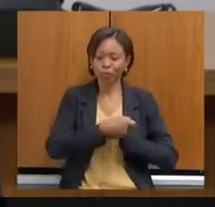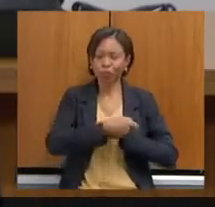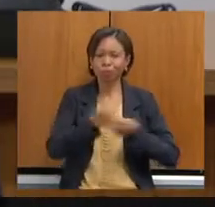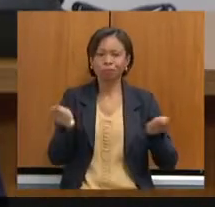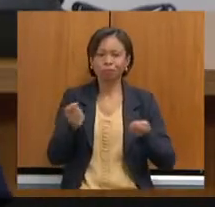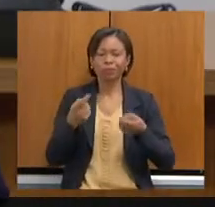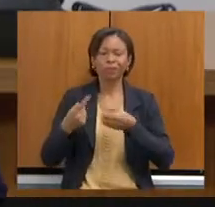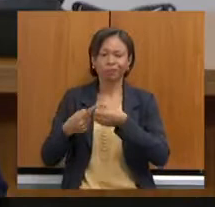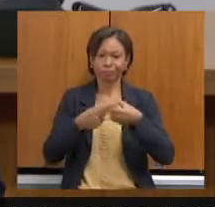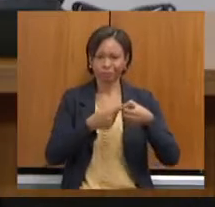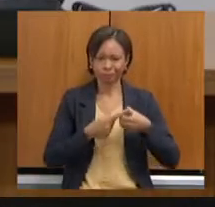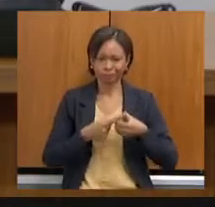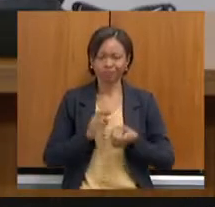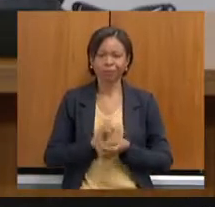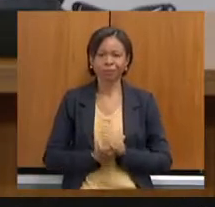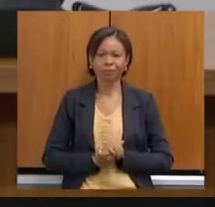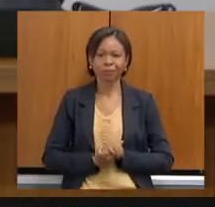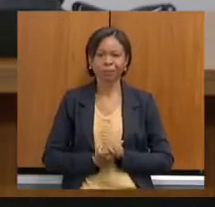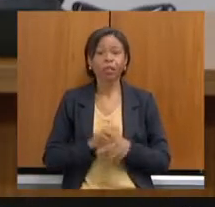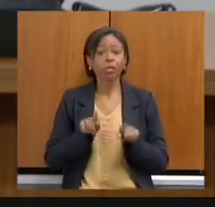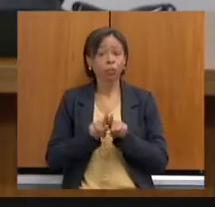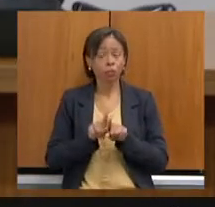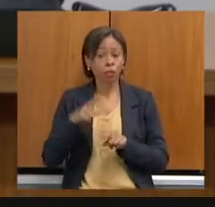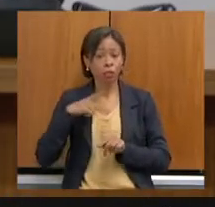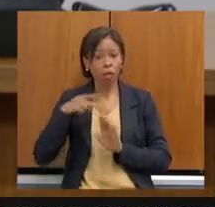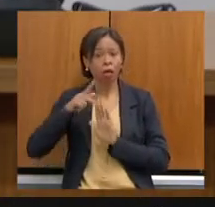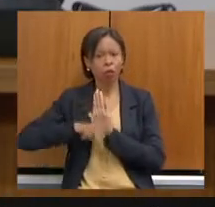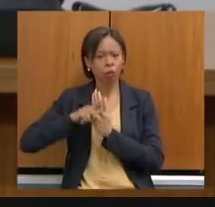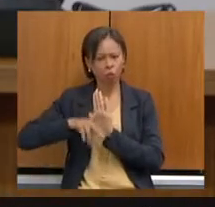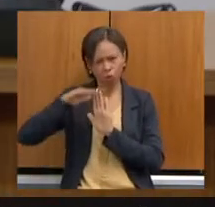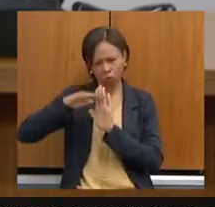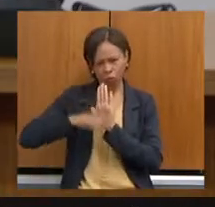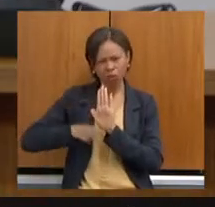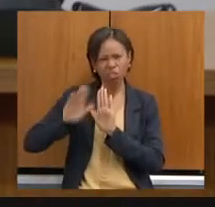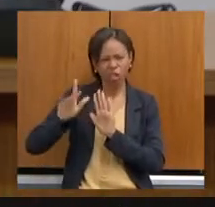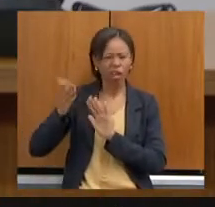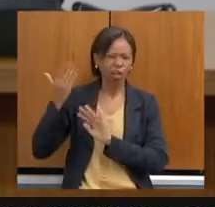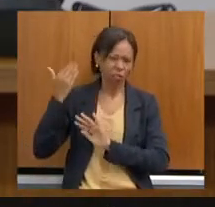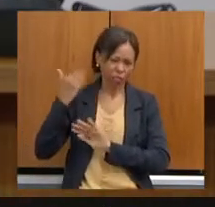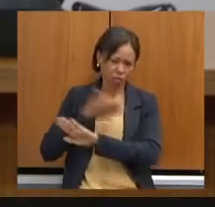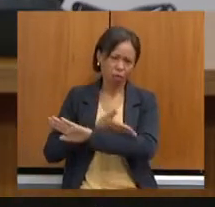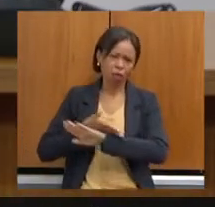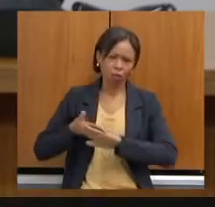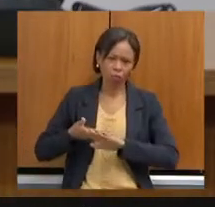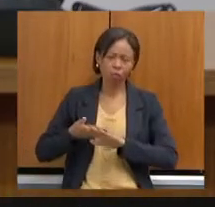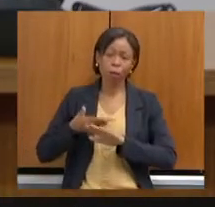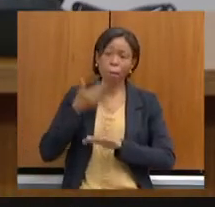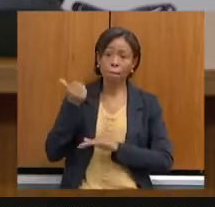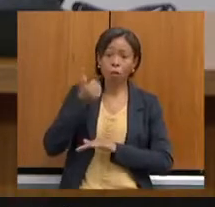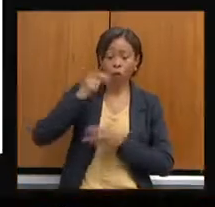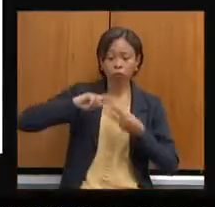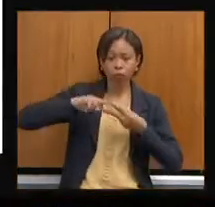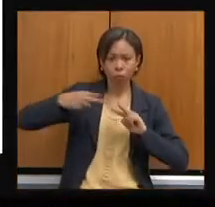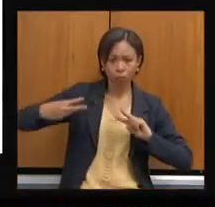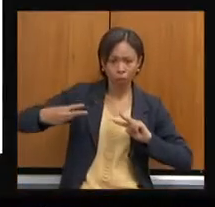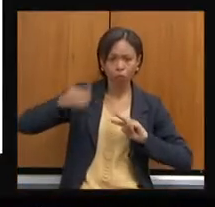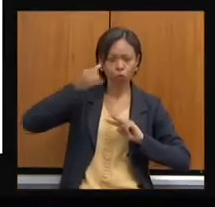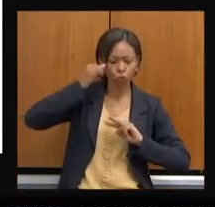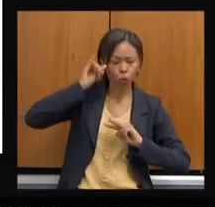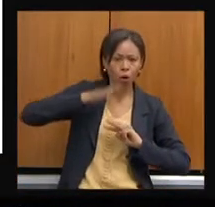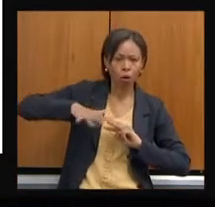nós temos também Nossos programas já tradicionais de melhoramento genético do rebanho